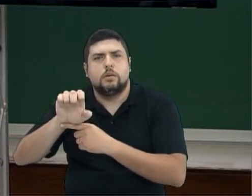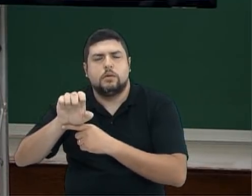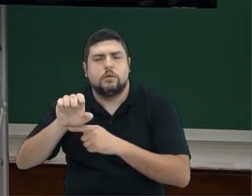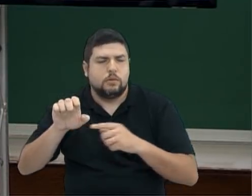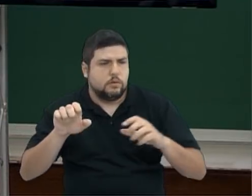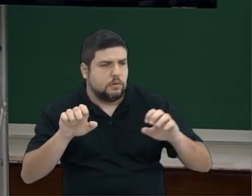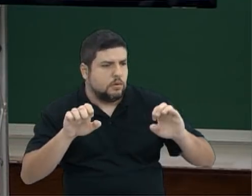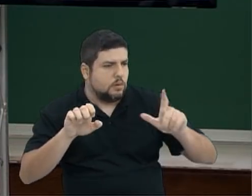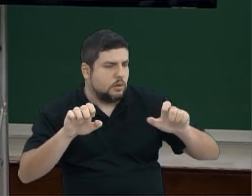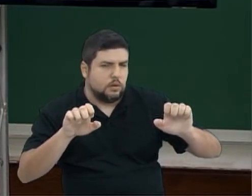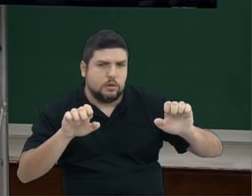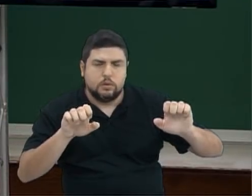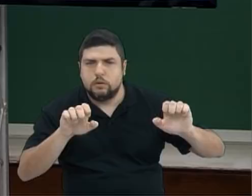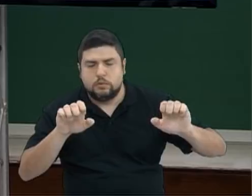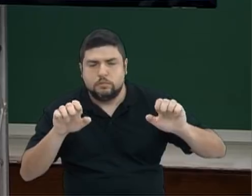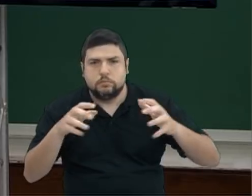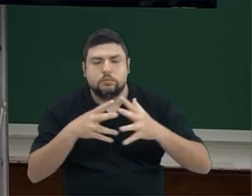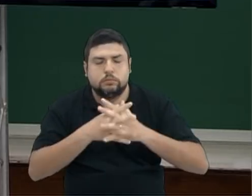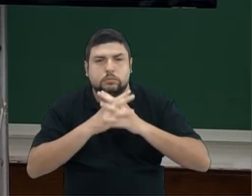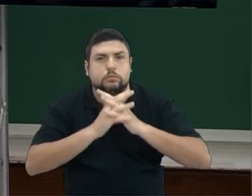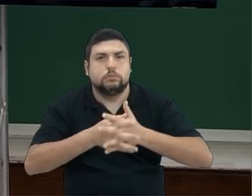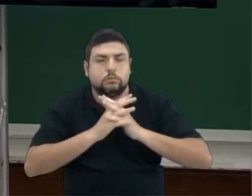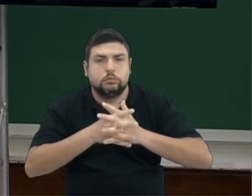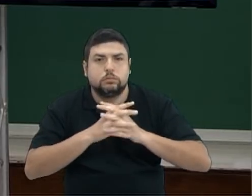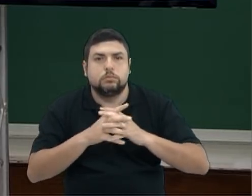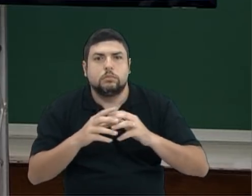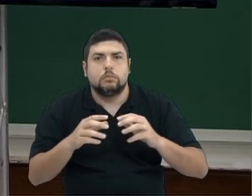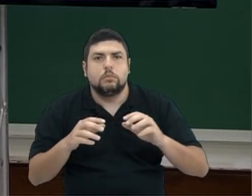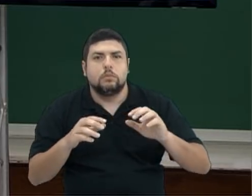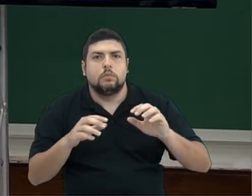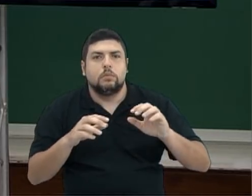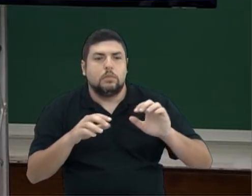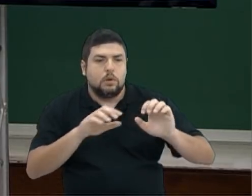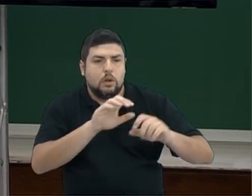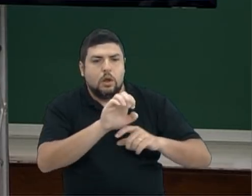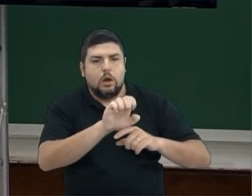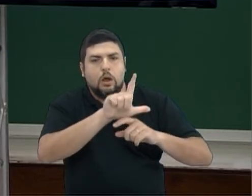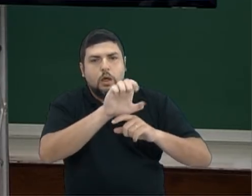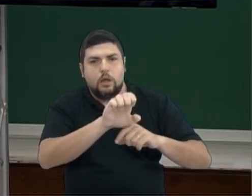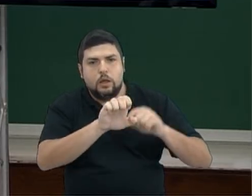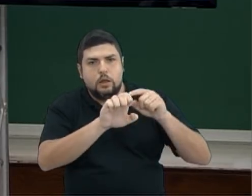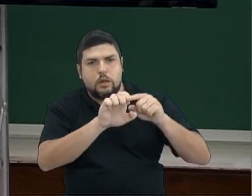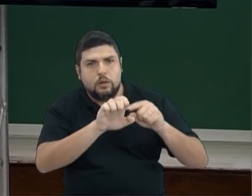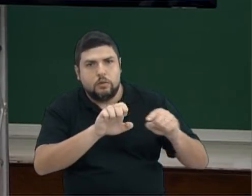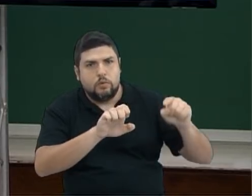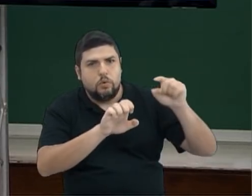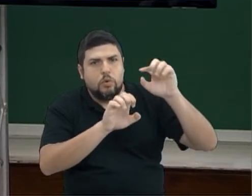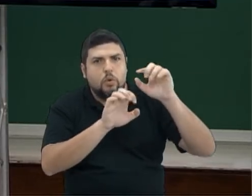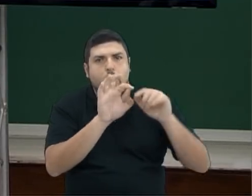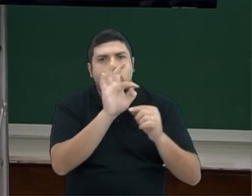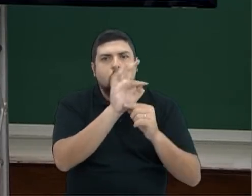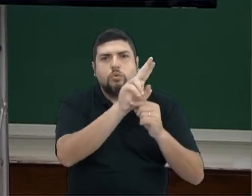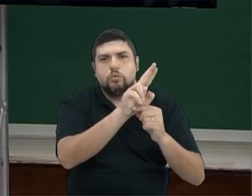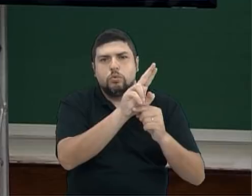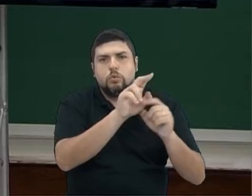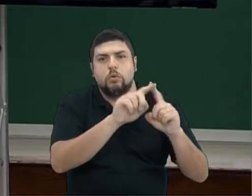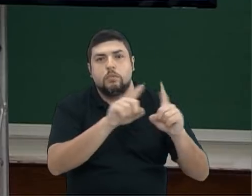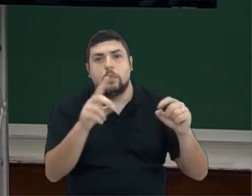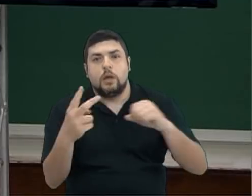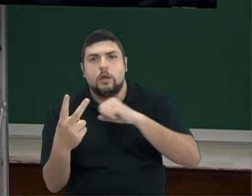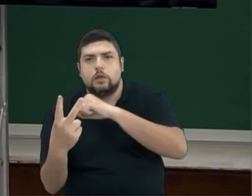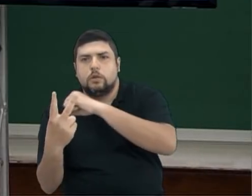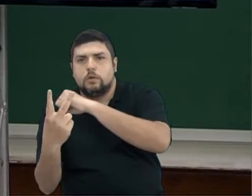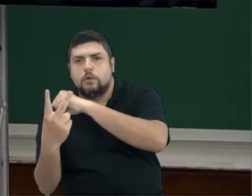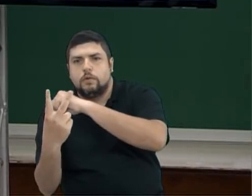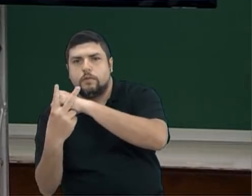confusão, né? Sim, ele é o tu, mas quando eu vou fazer a conjugação do verbo, ele se